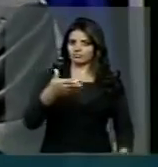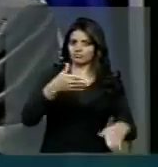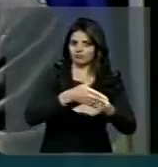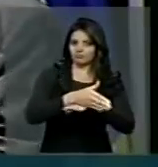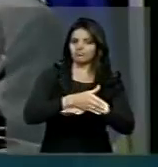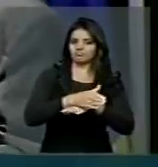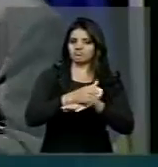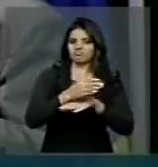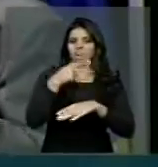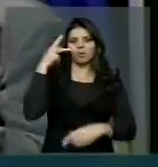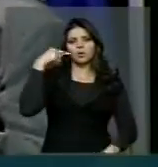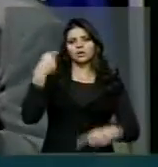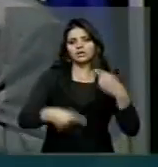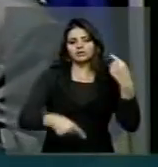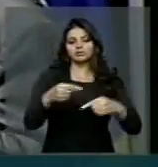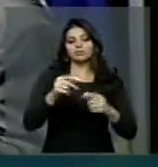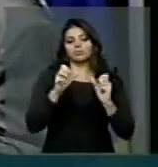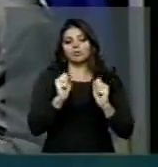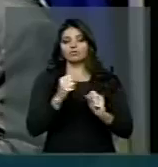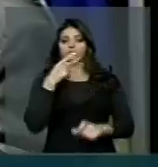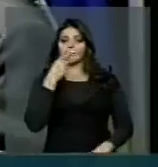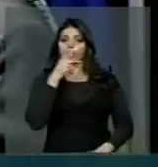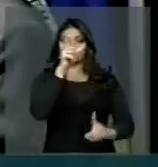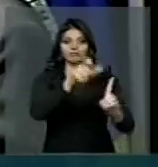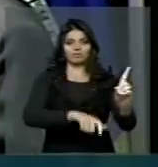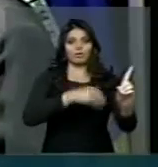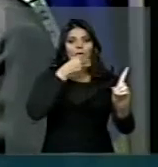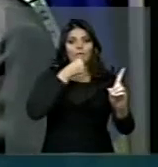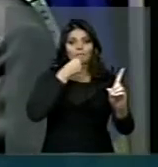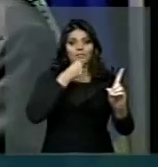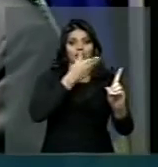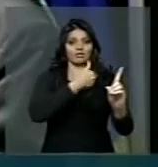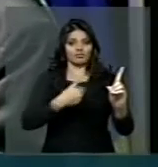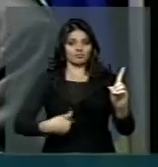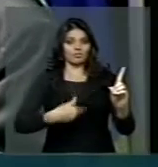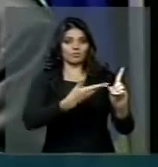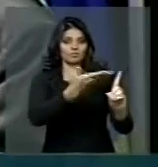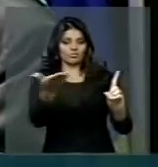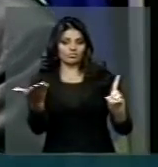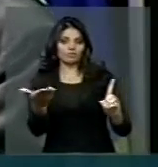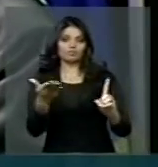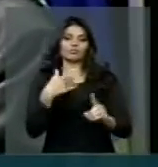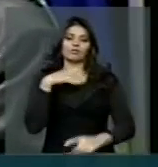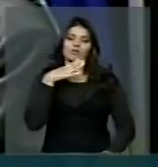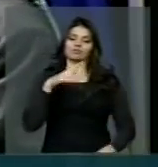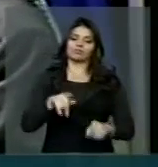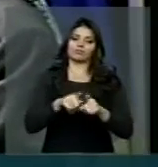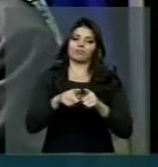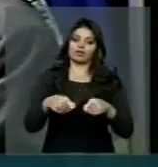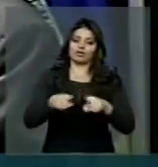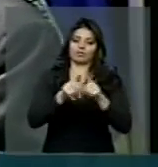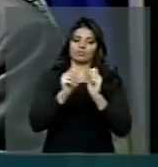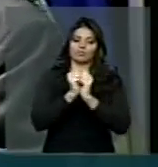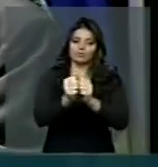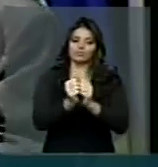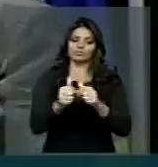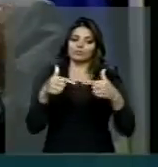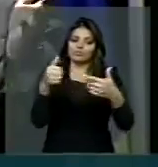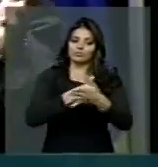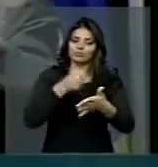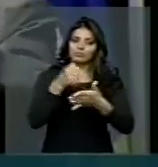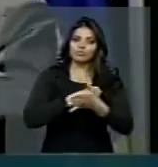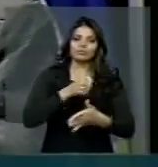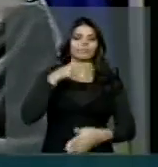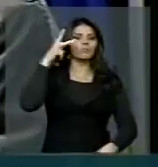Eu poderia fazer do homem público e do companheiro de luta política e de vida. Até